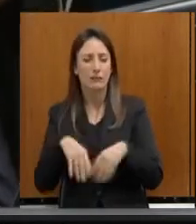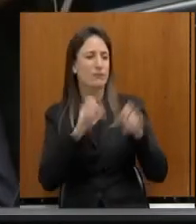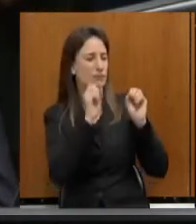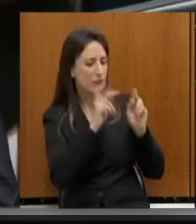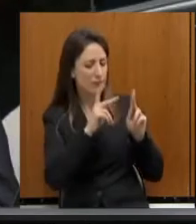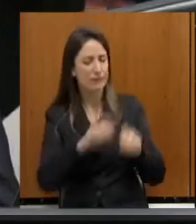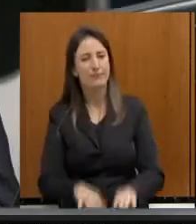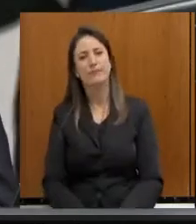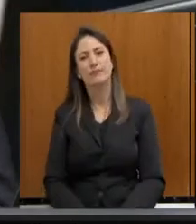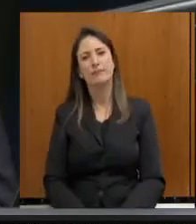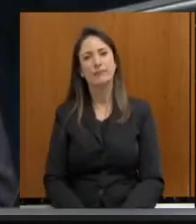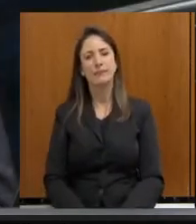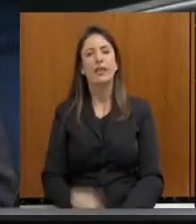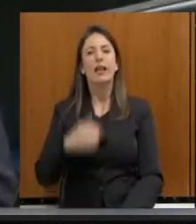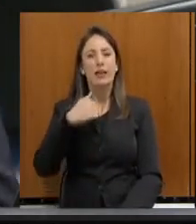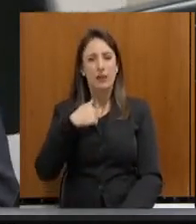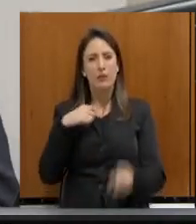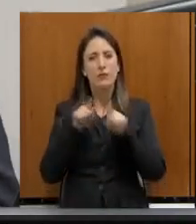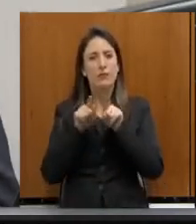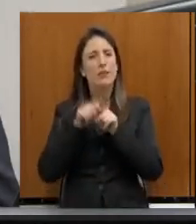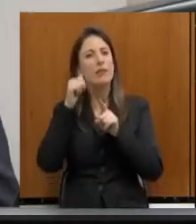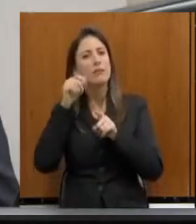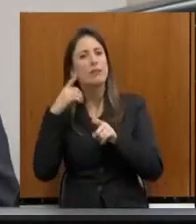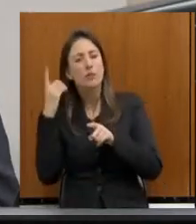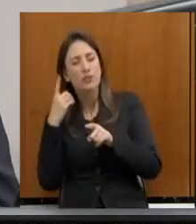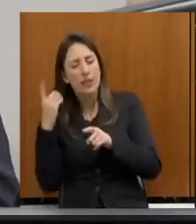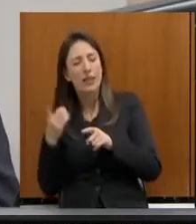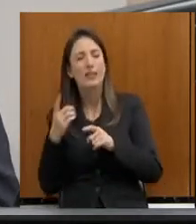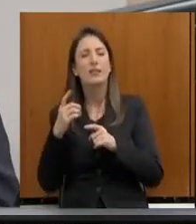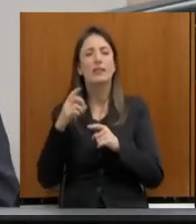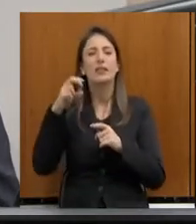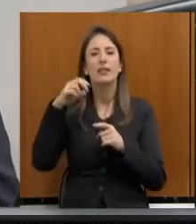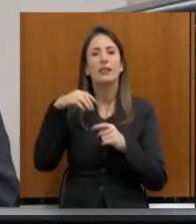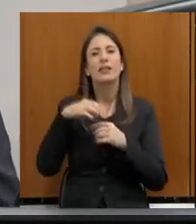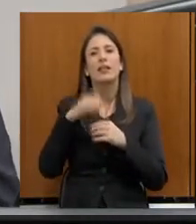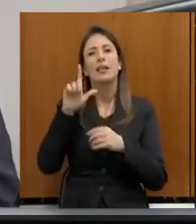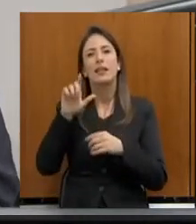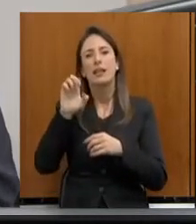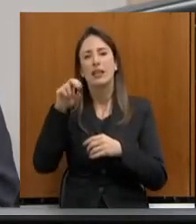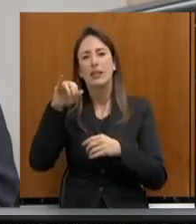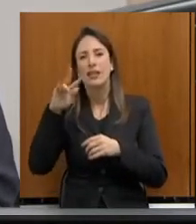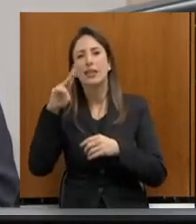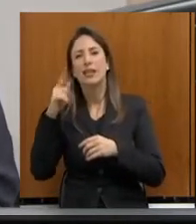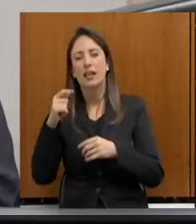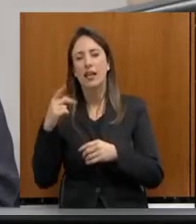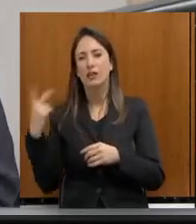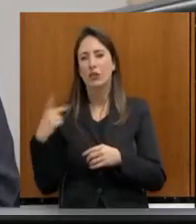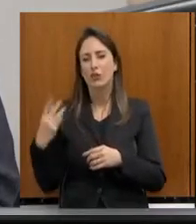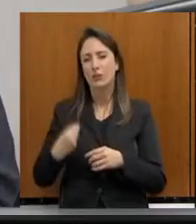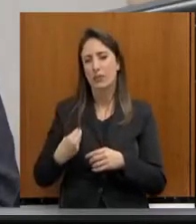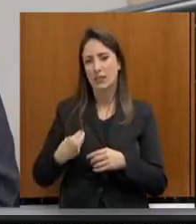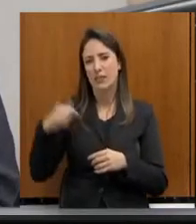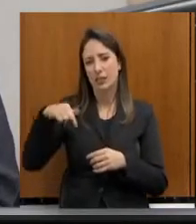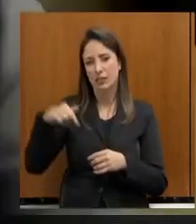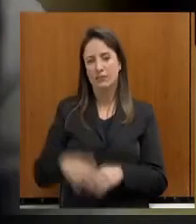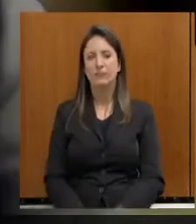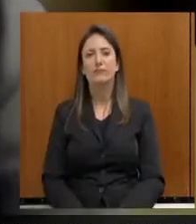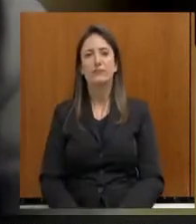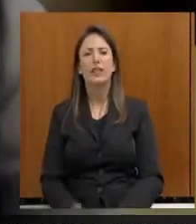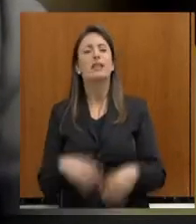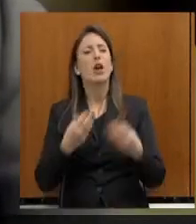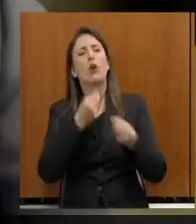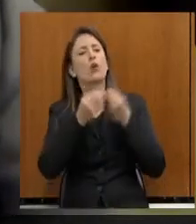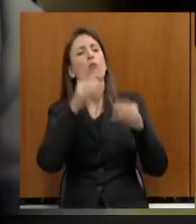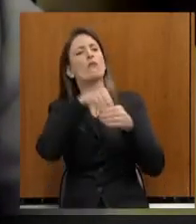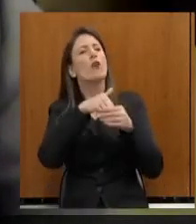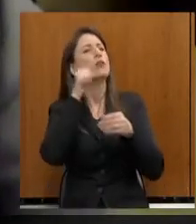eu e a deputado A Leninha já tá Noraldino dentro da Leninha presentes na reunião Ok como volta